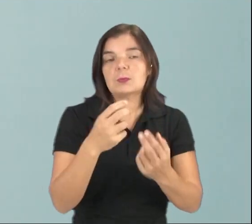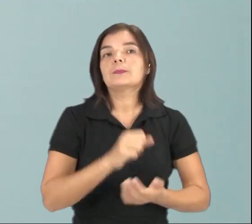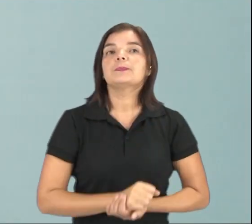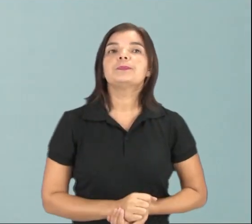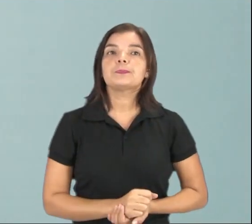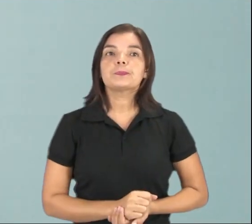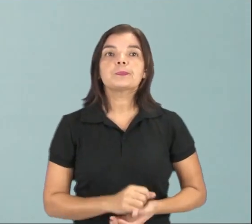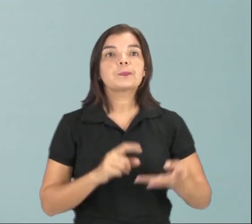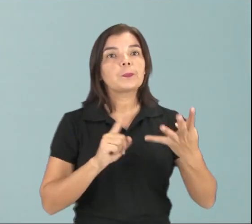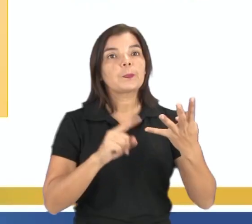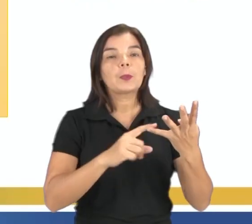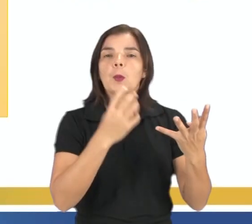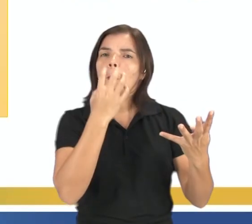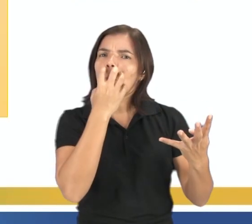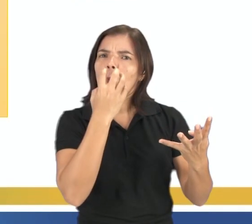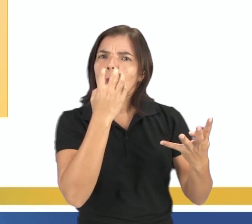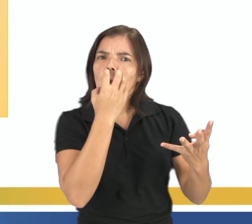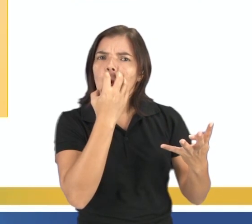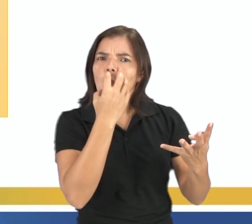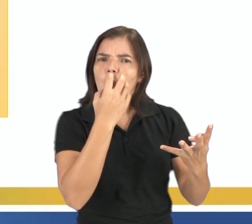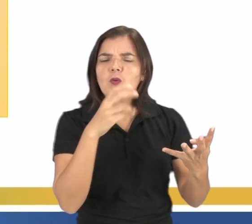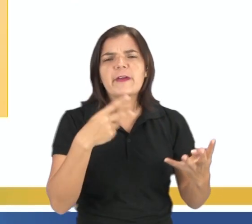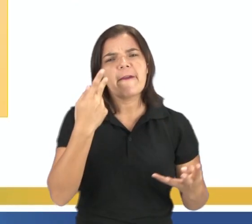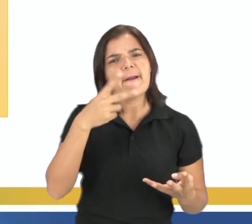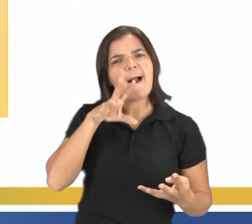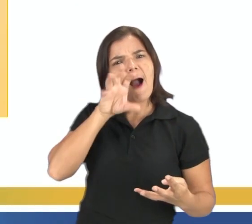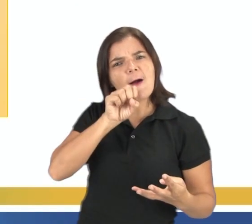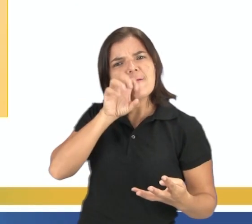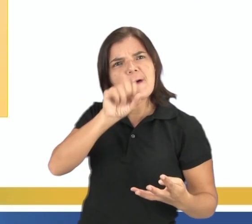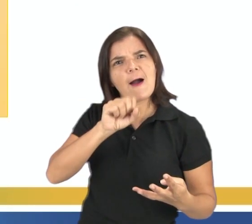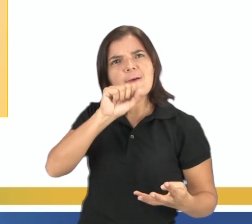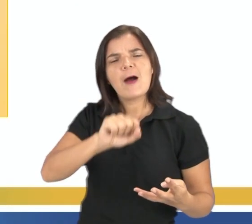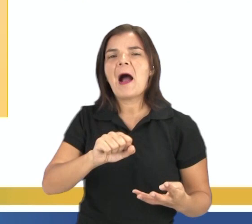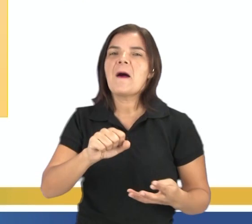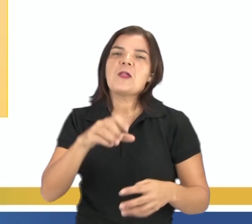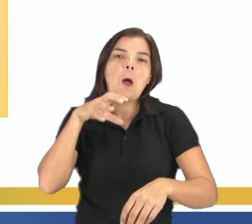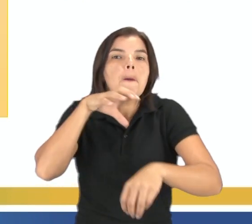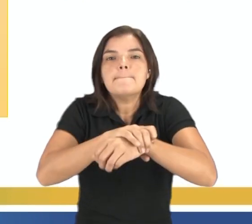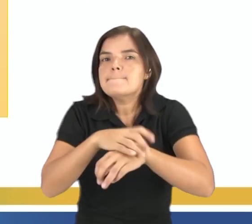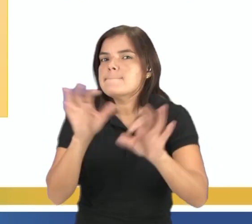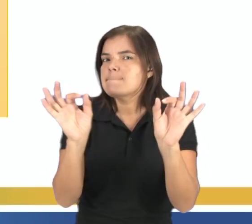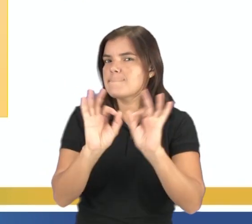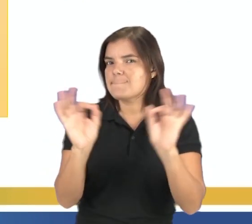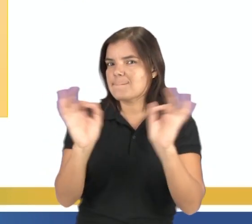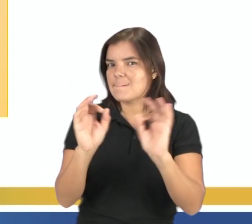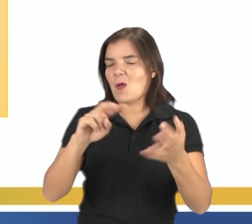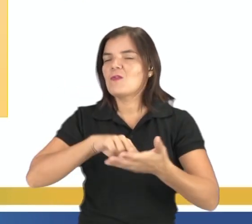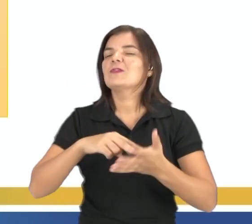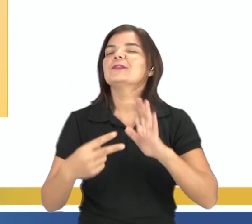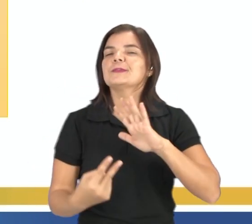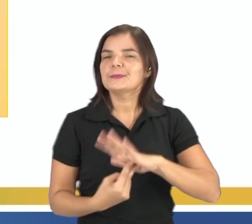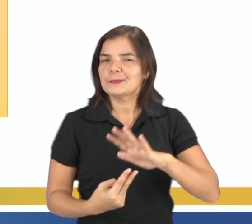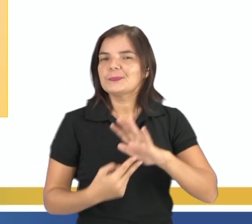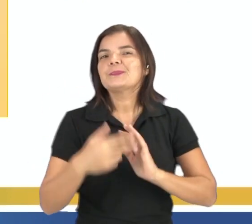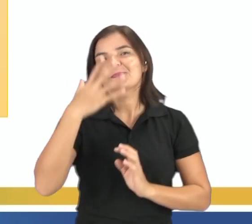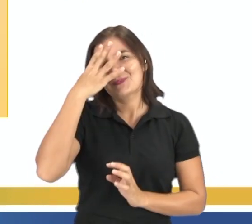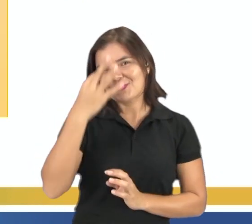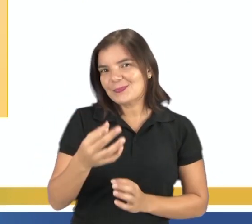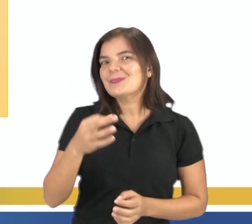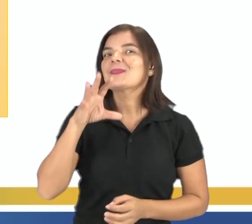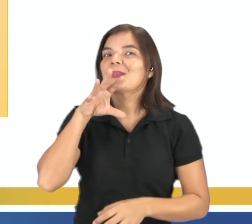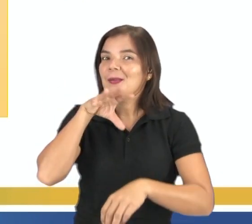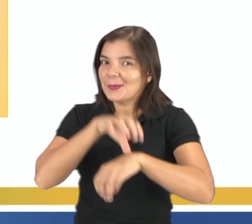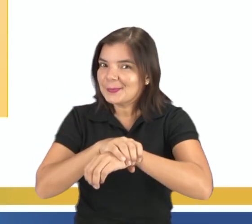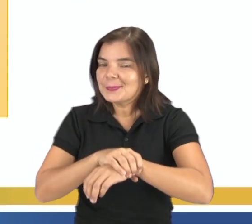conotativo. Cão que ladra não morde. Aí a quarta frase, o quarto ditado popular. Com certeza